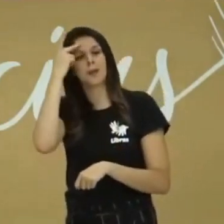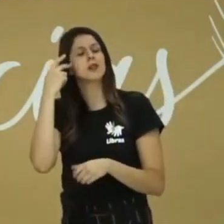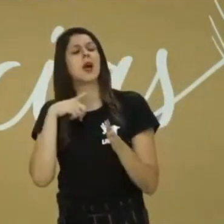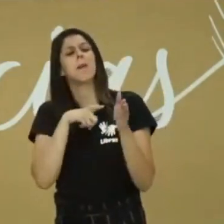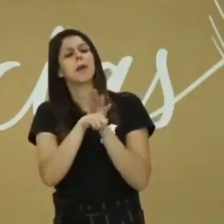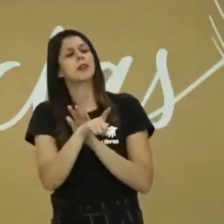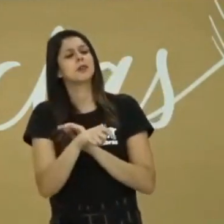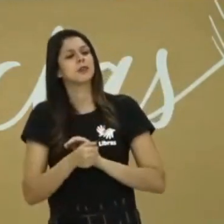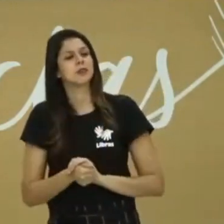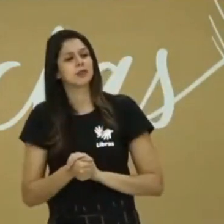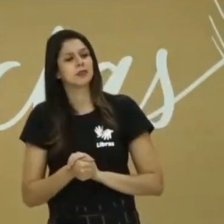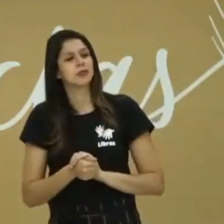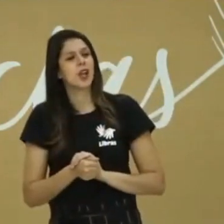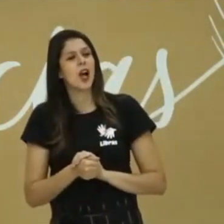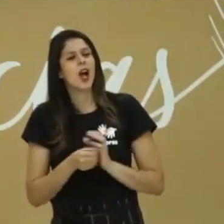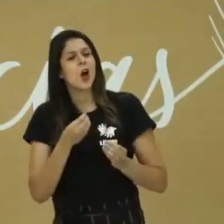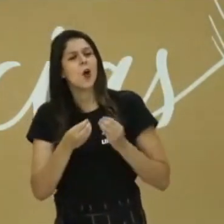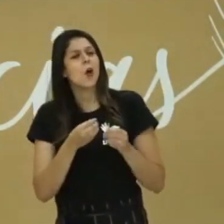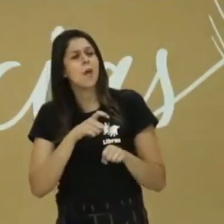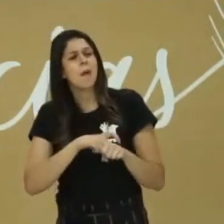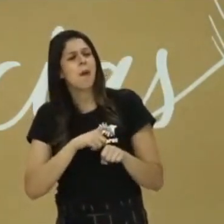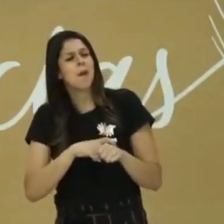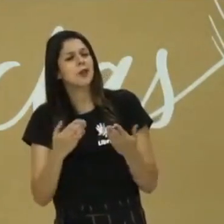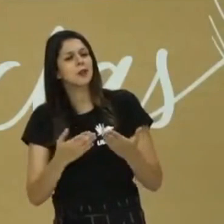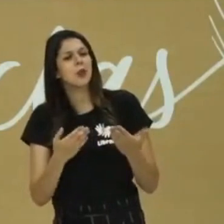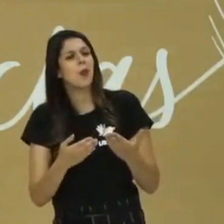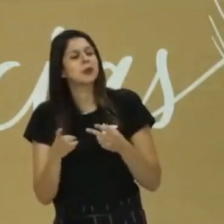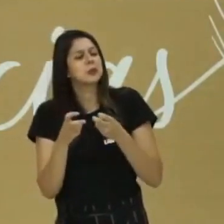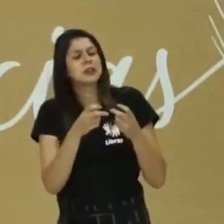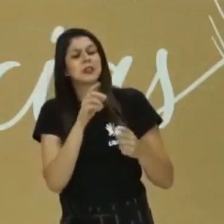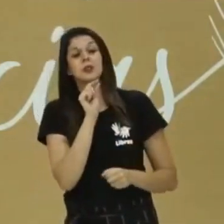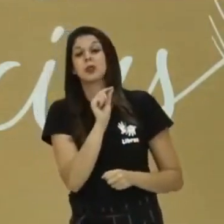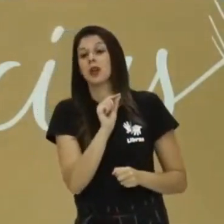pergunta para ele Qual que é a avaliação que ele faz do tempo presente